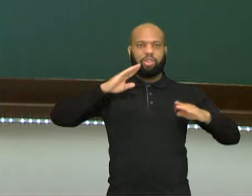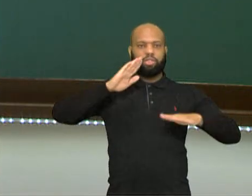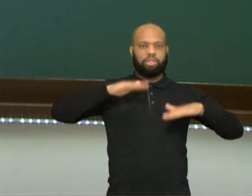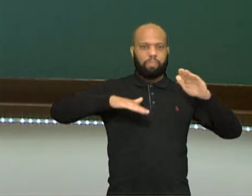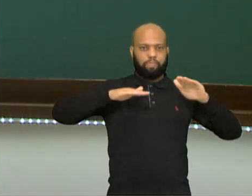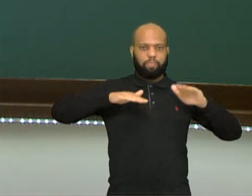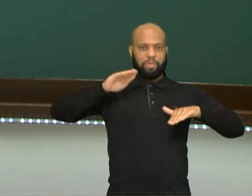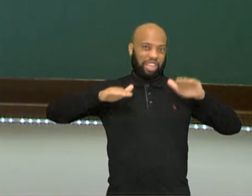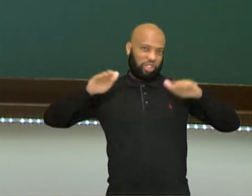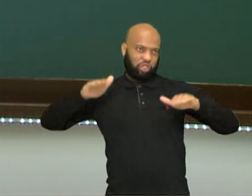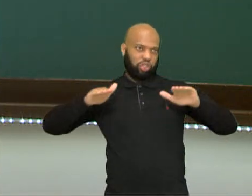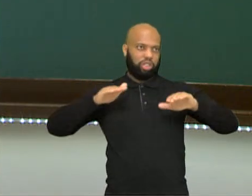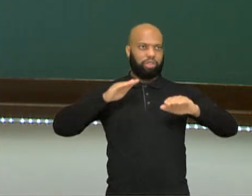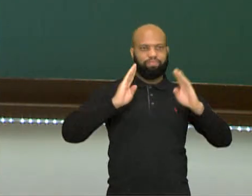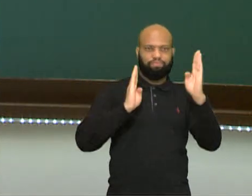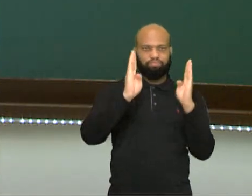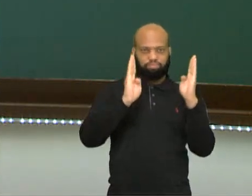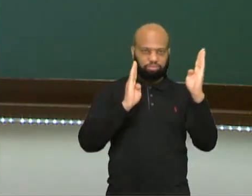tempo, tá?